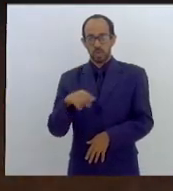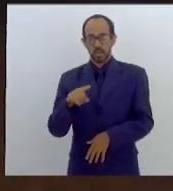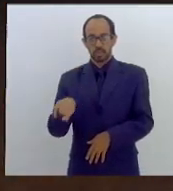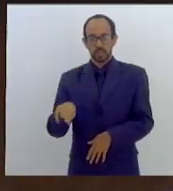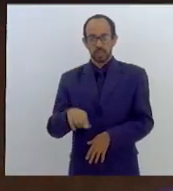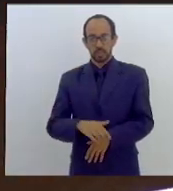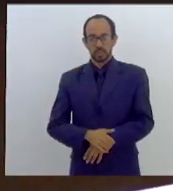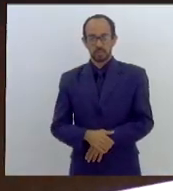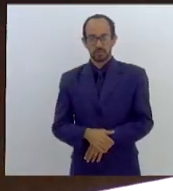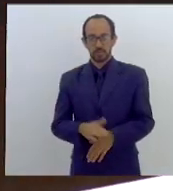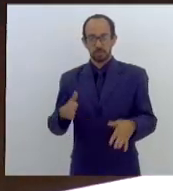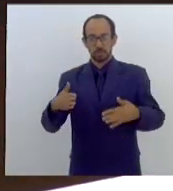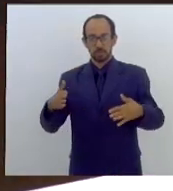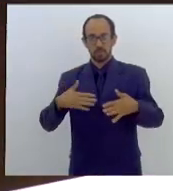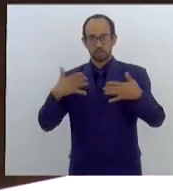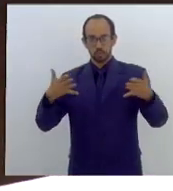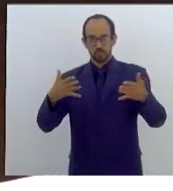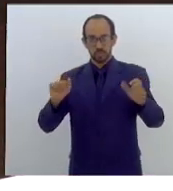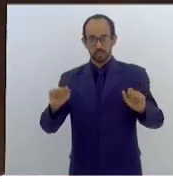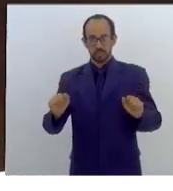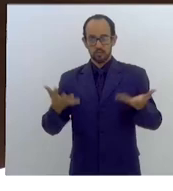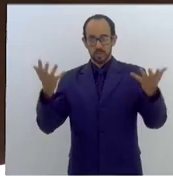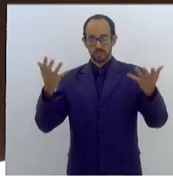É uma festa surpresa que eu fiquei sabendo,